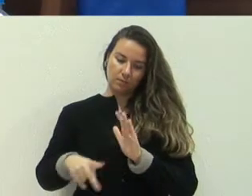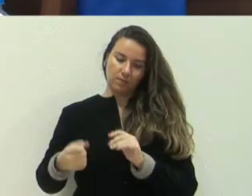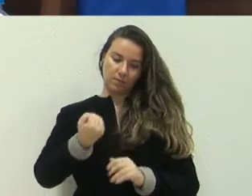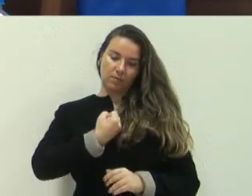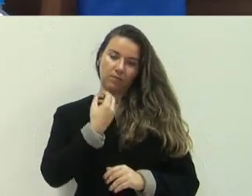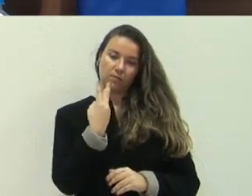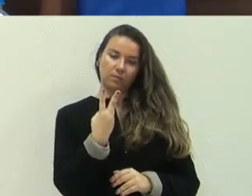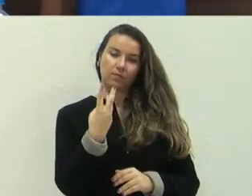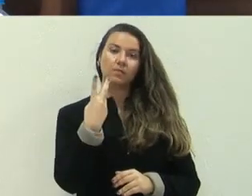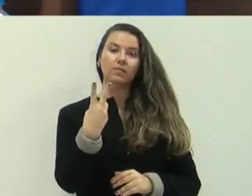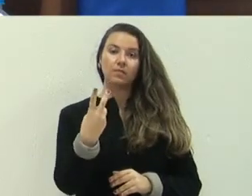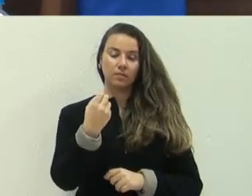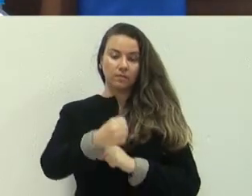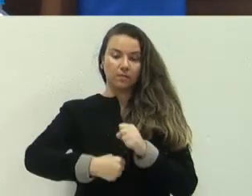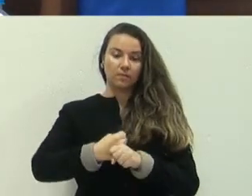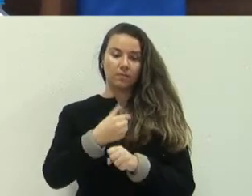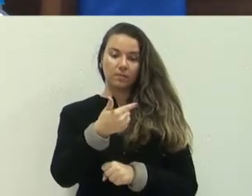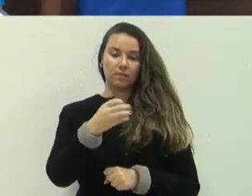32 de 2022.